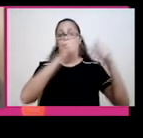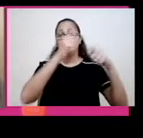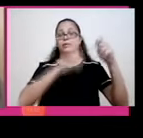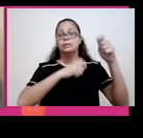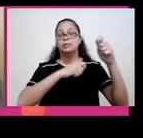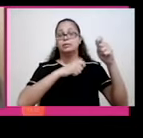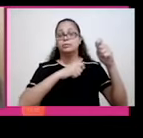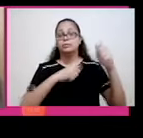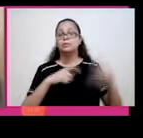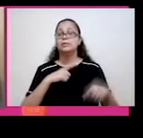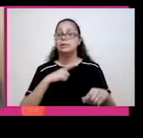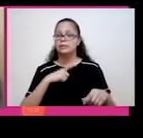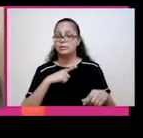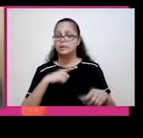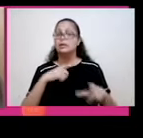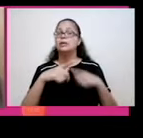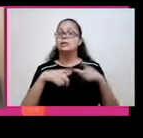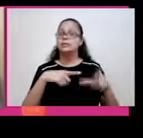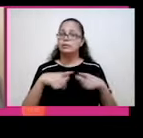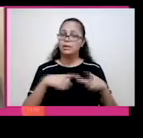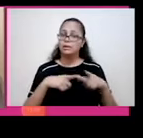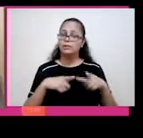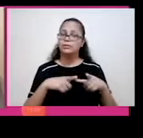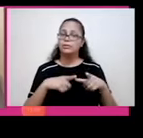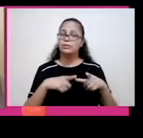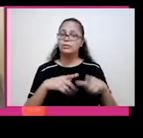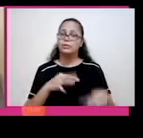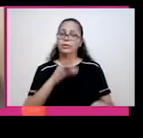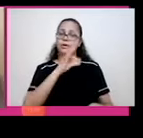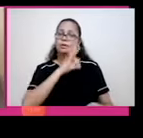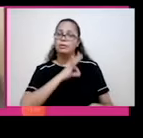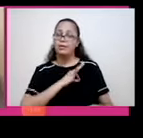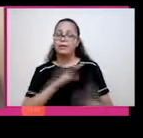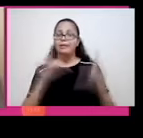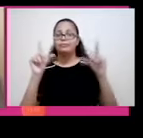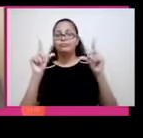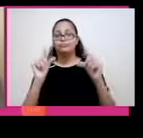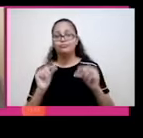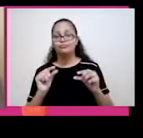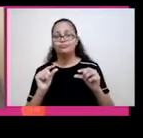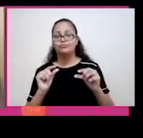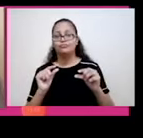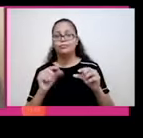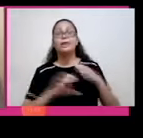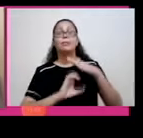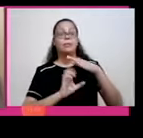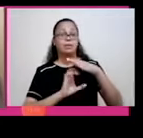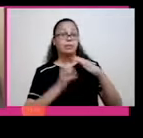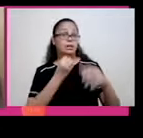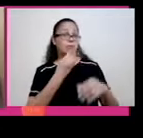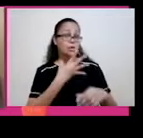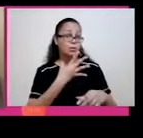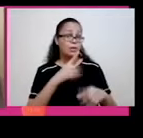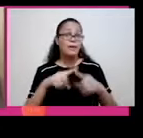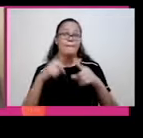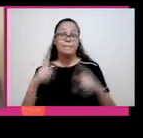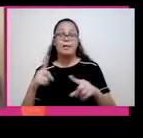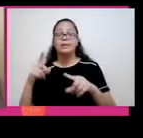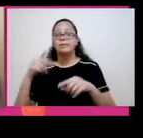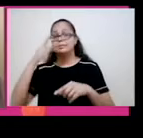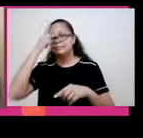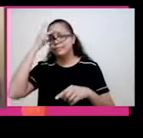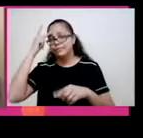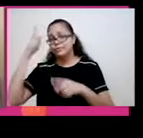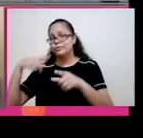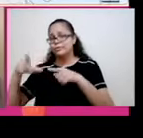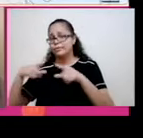né, tem trabalhador e tem trabalhador recebendo pouco. Então para o empresário isso é bom. Para o trabalhador que está recebendo pouco, obviamente que